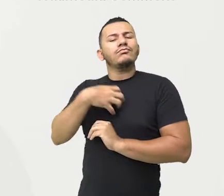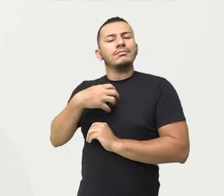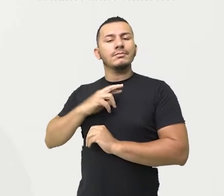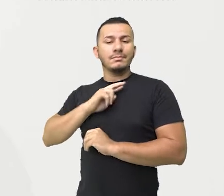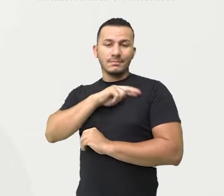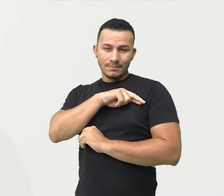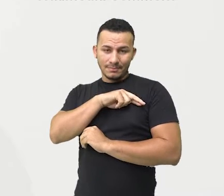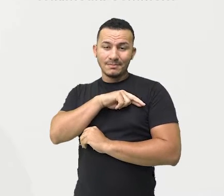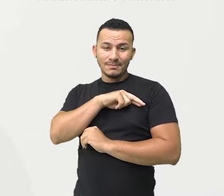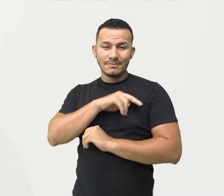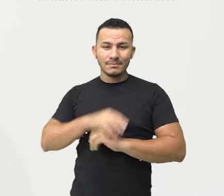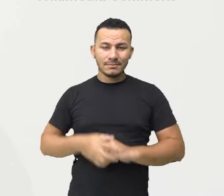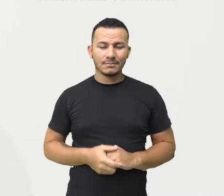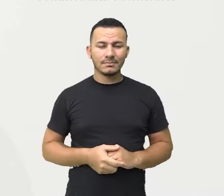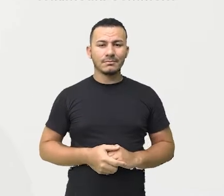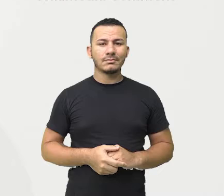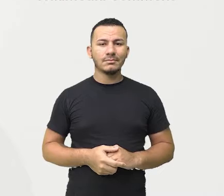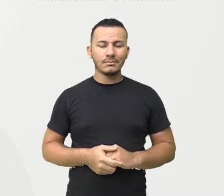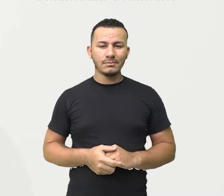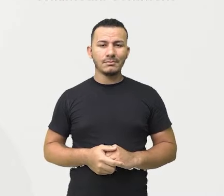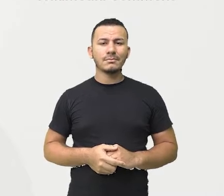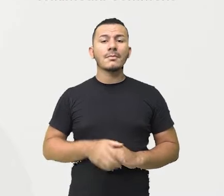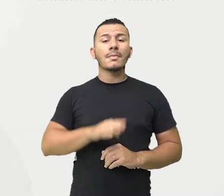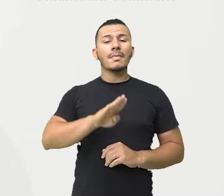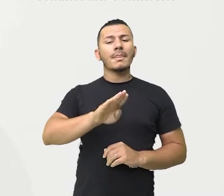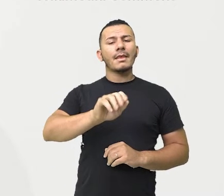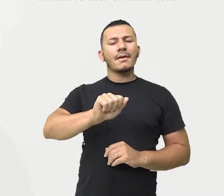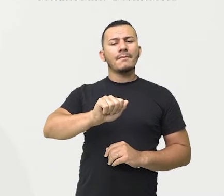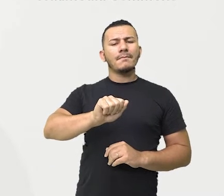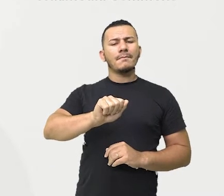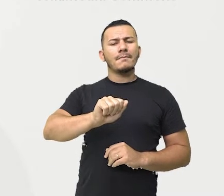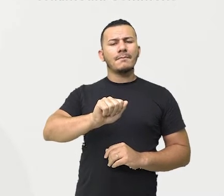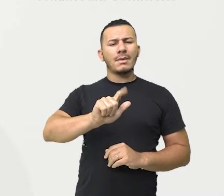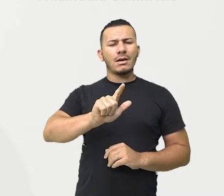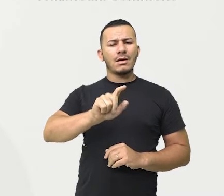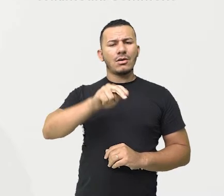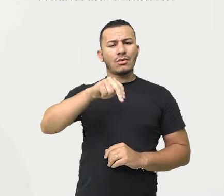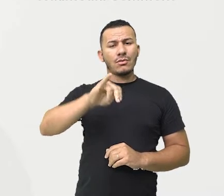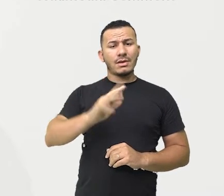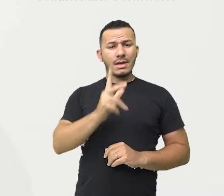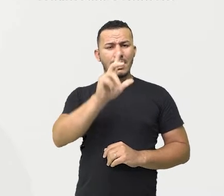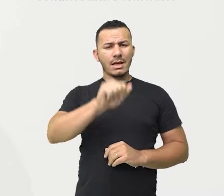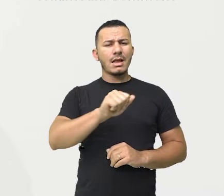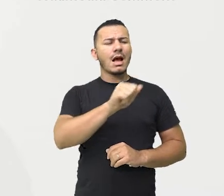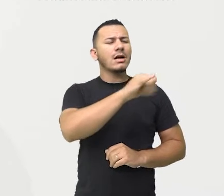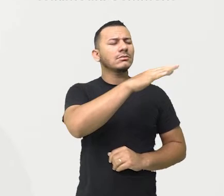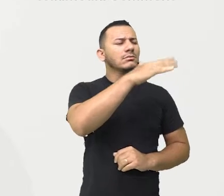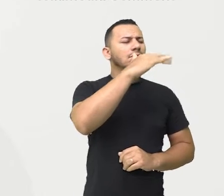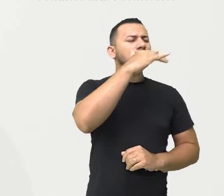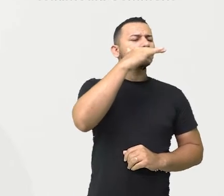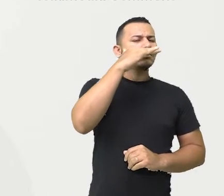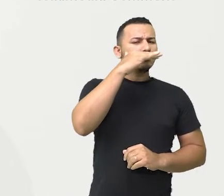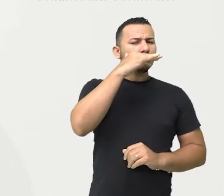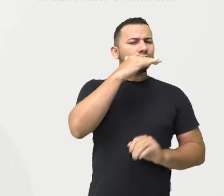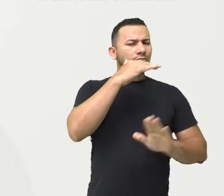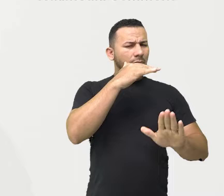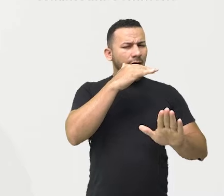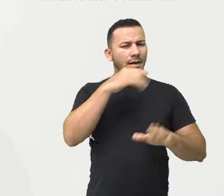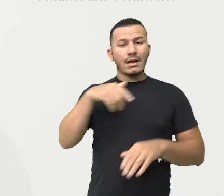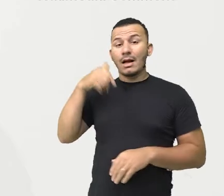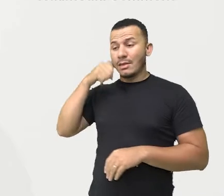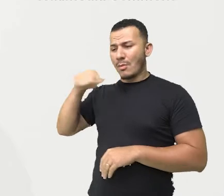ok? Nem a baunilha recendia no bosque como seu hálito